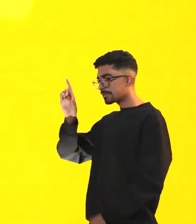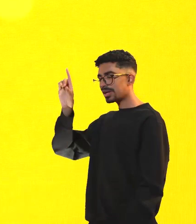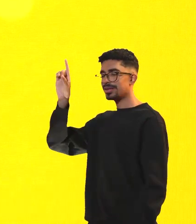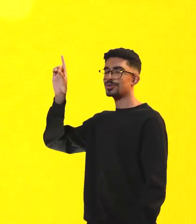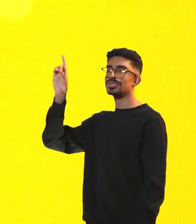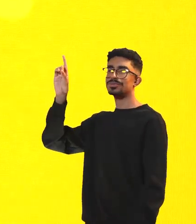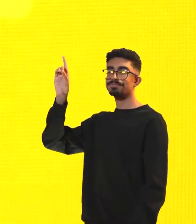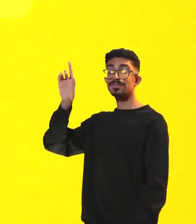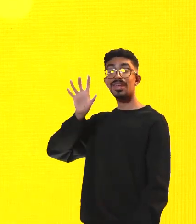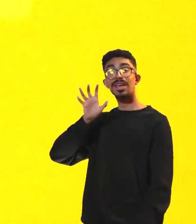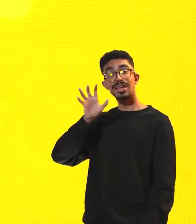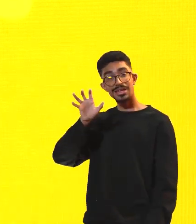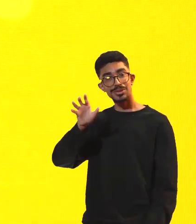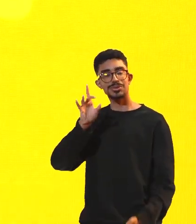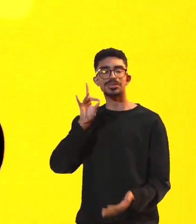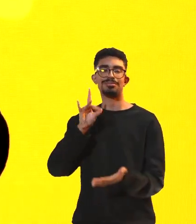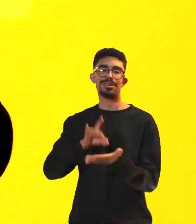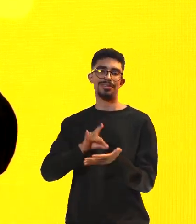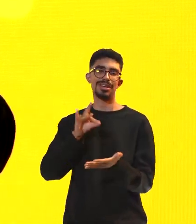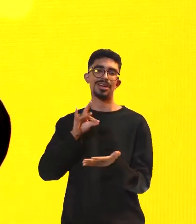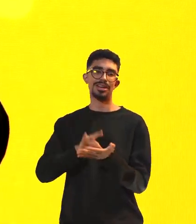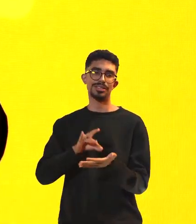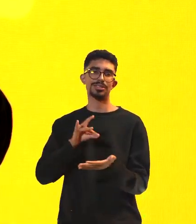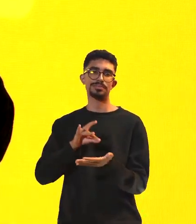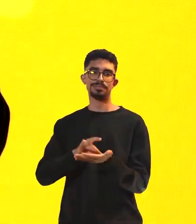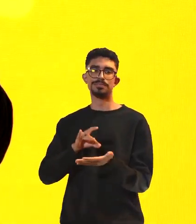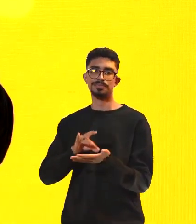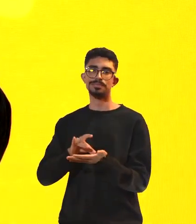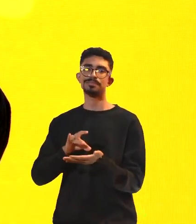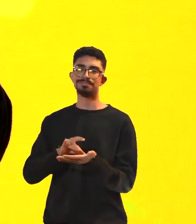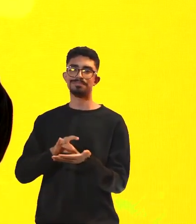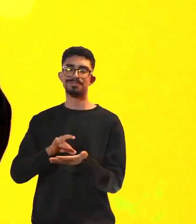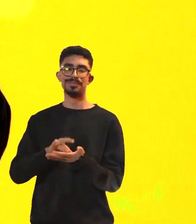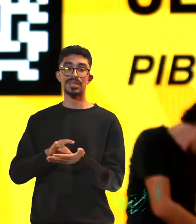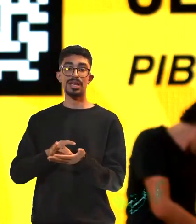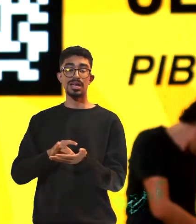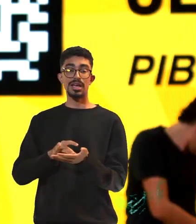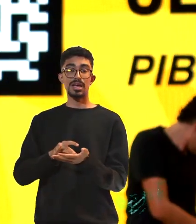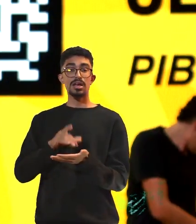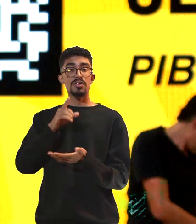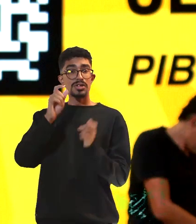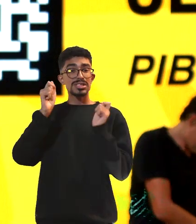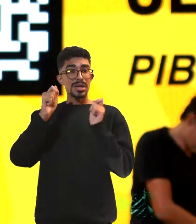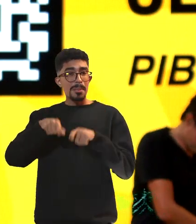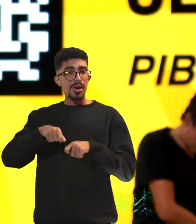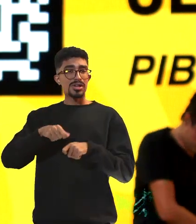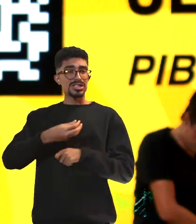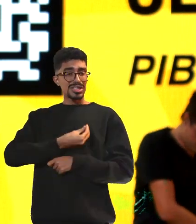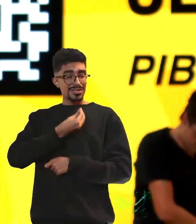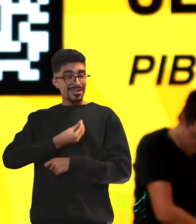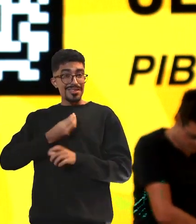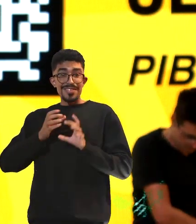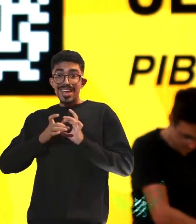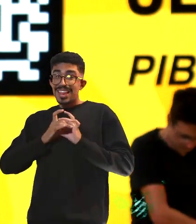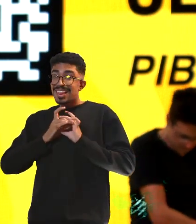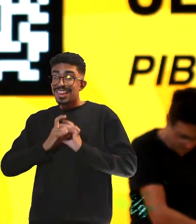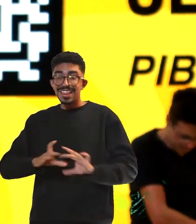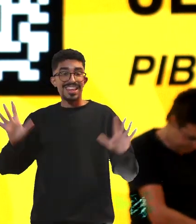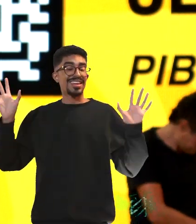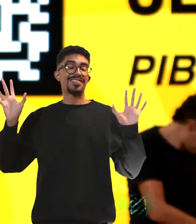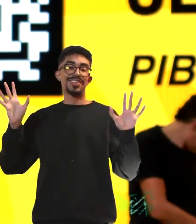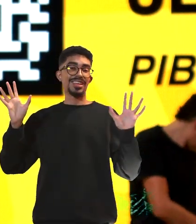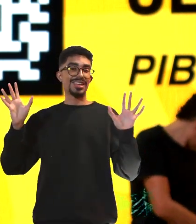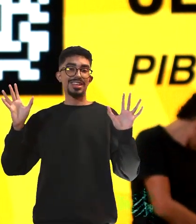encontrar. Você agora pode viver livre do pecado, livre dos seus desejos, das suas vontades que te